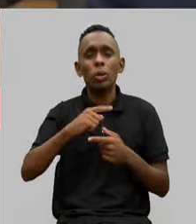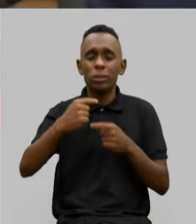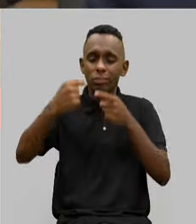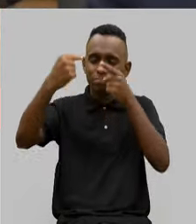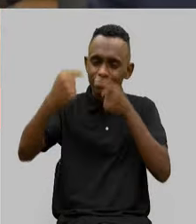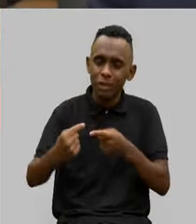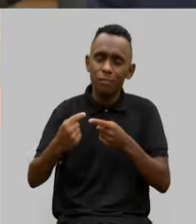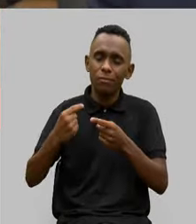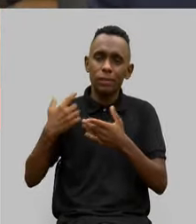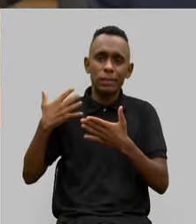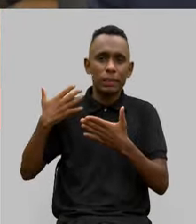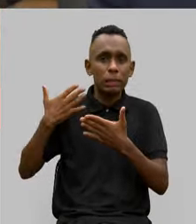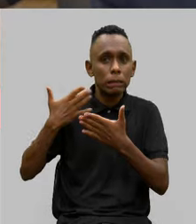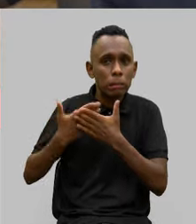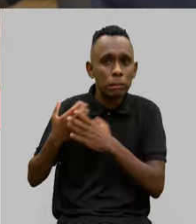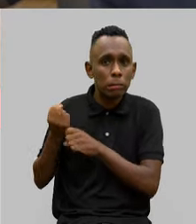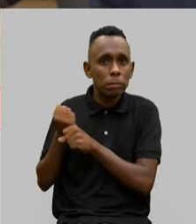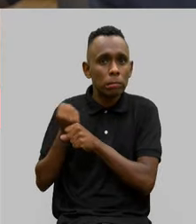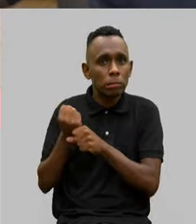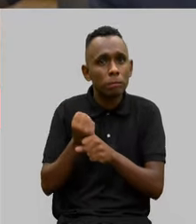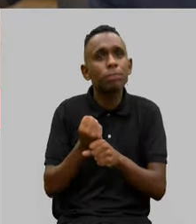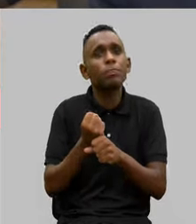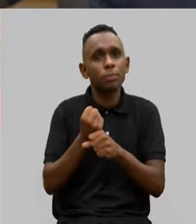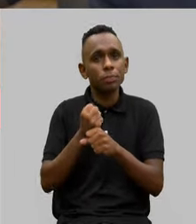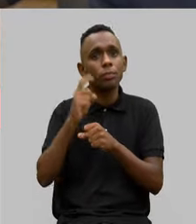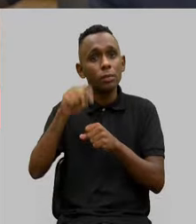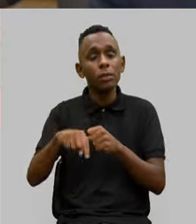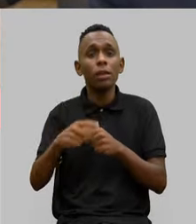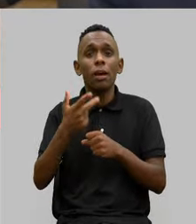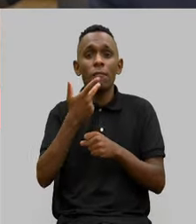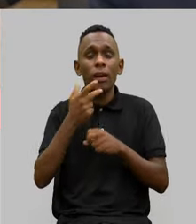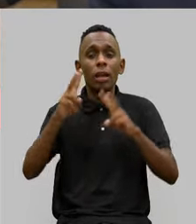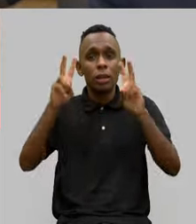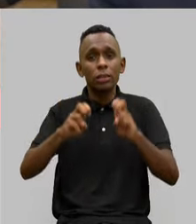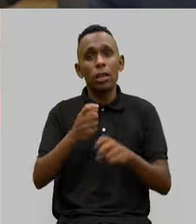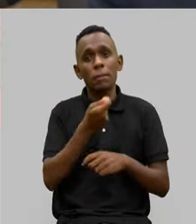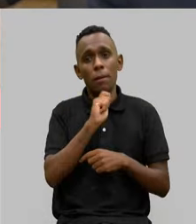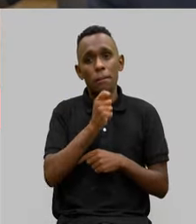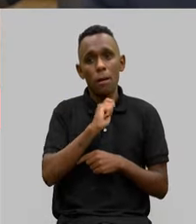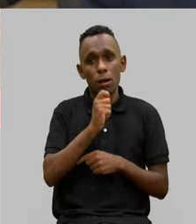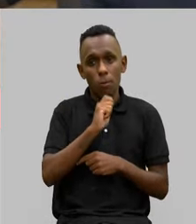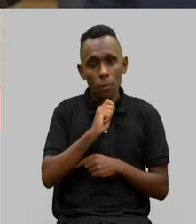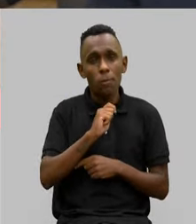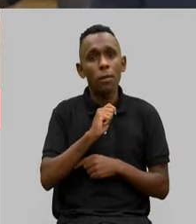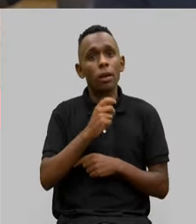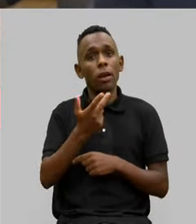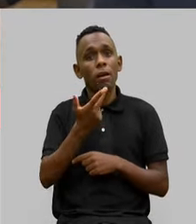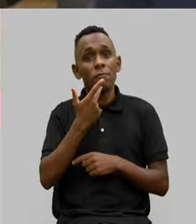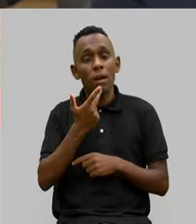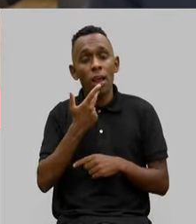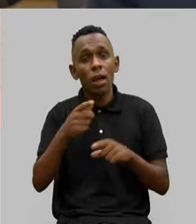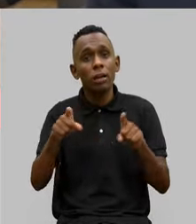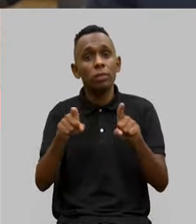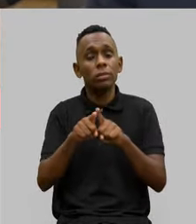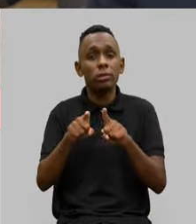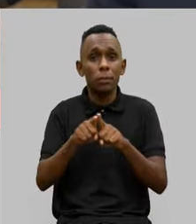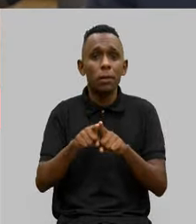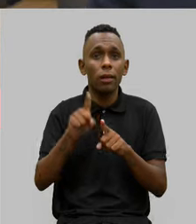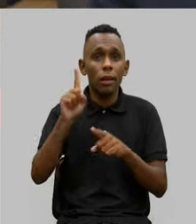anos que é de falar da maconha Mas falar com